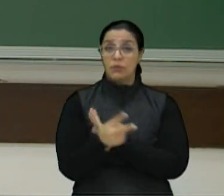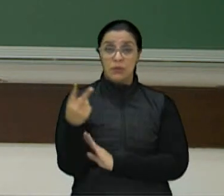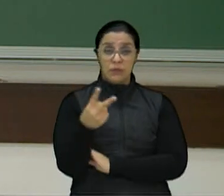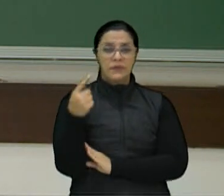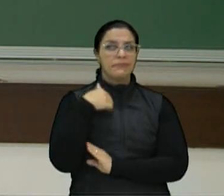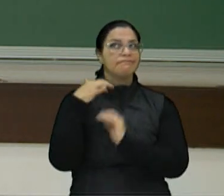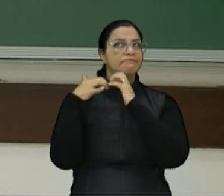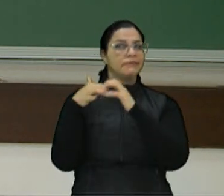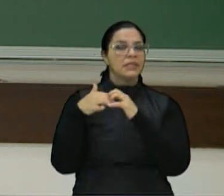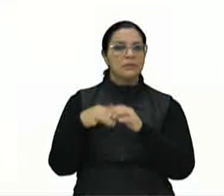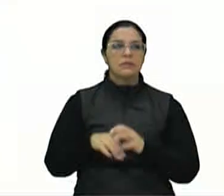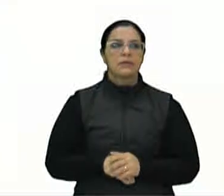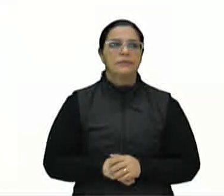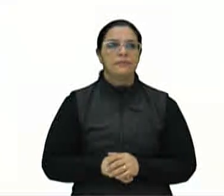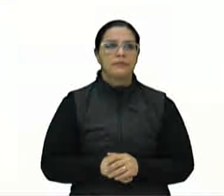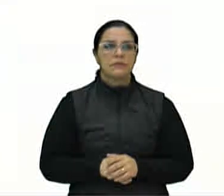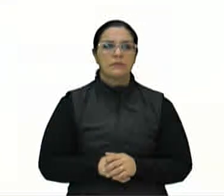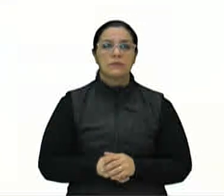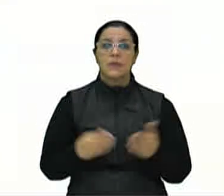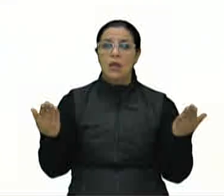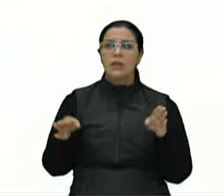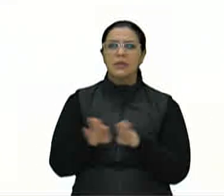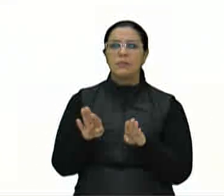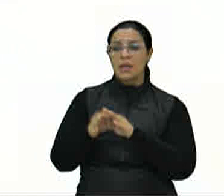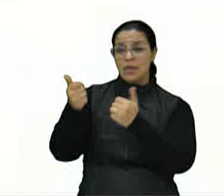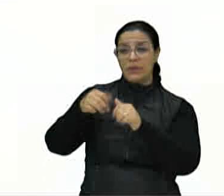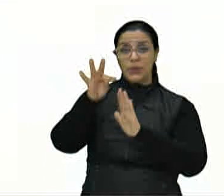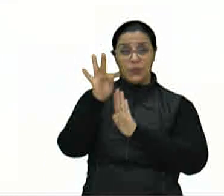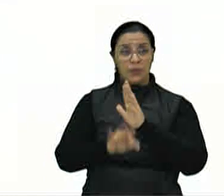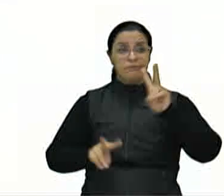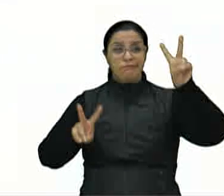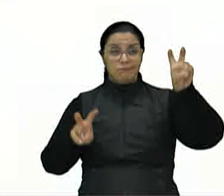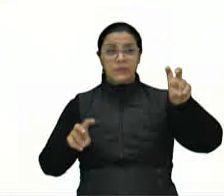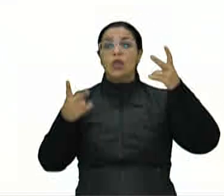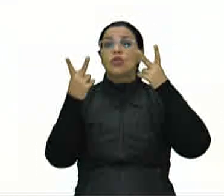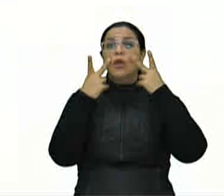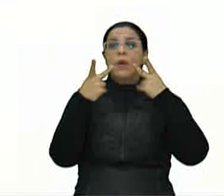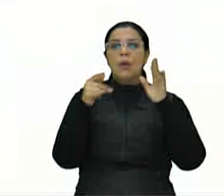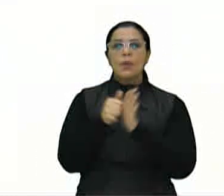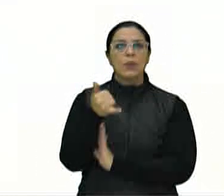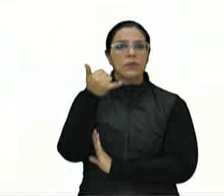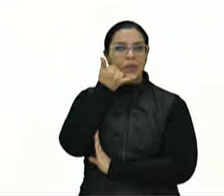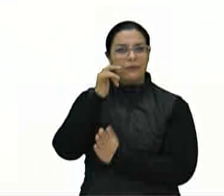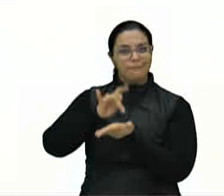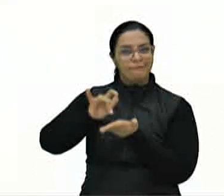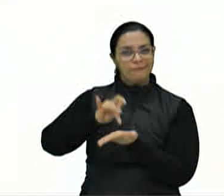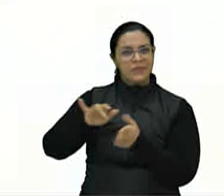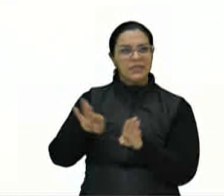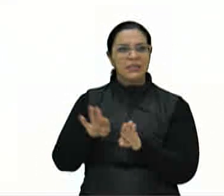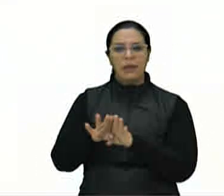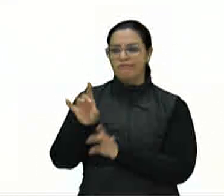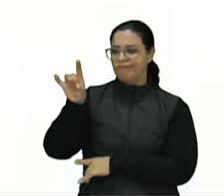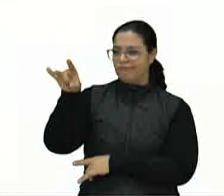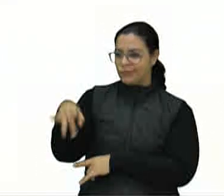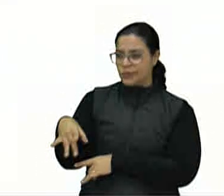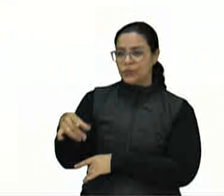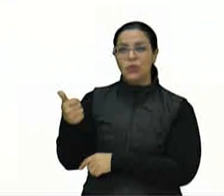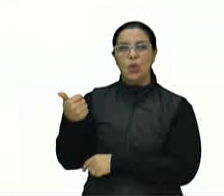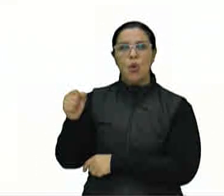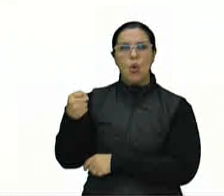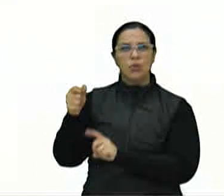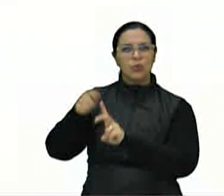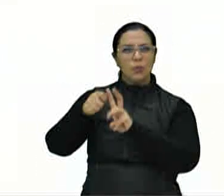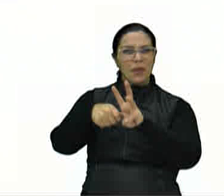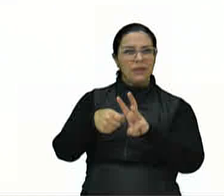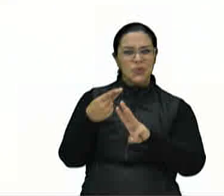você pensar. Vamos lá, analise o texto, abre aspas. É comum um telefone celular ir ao lixo com menos de 8 meses